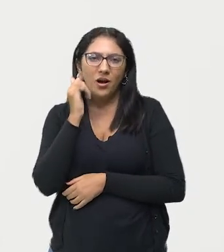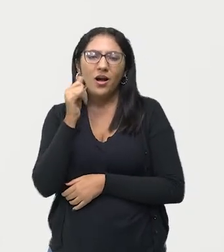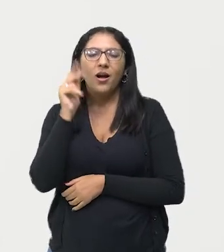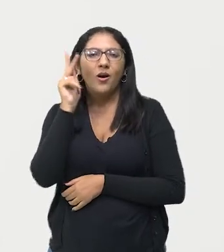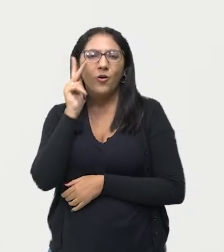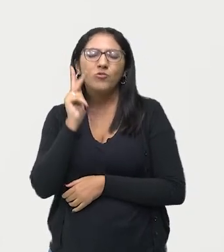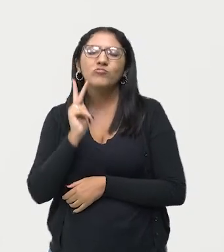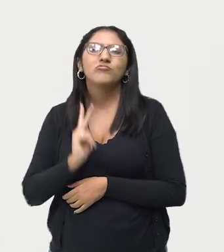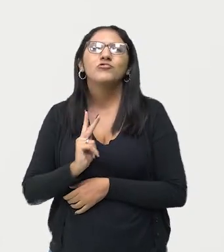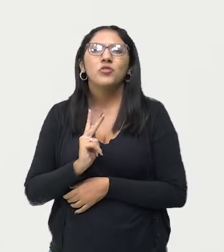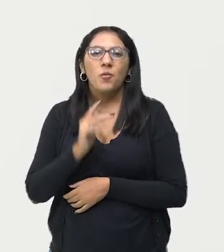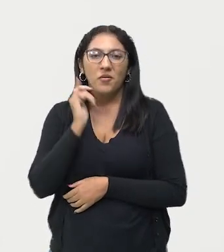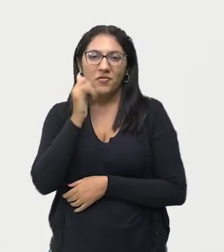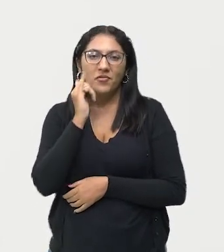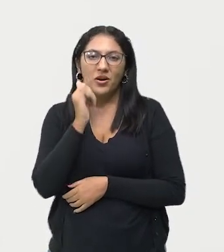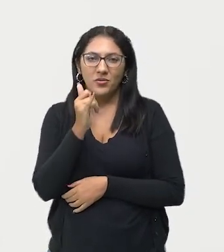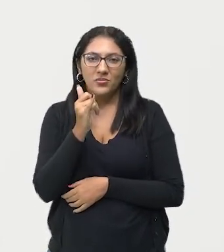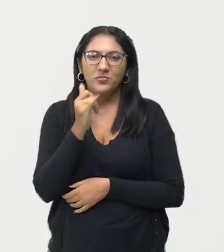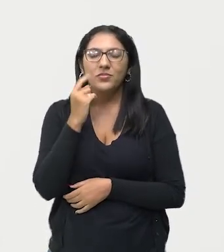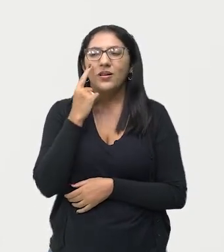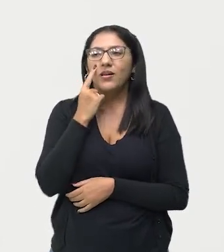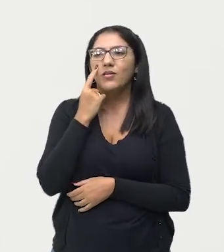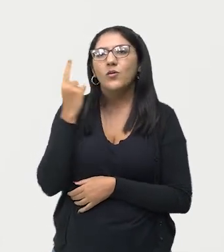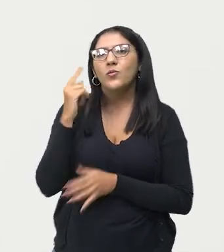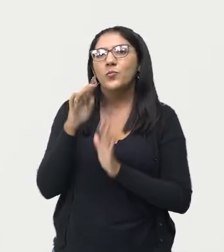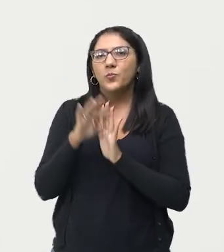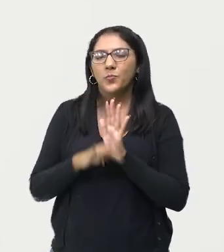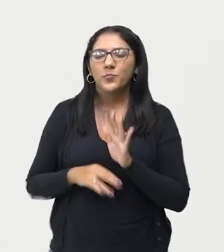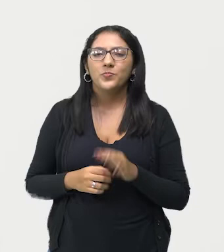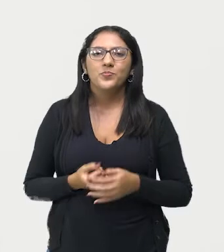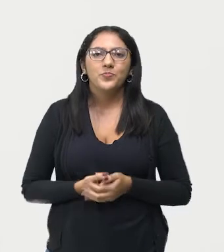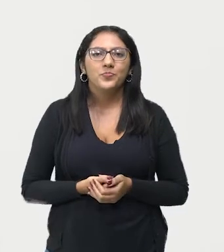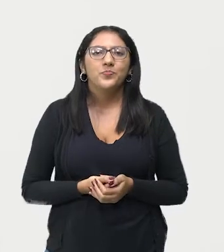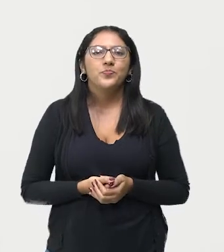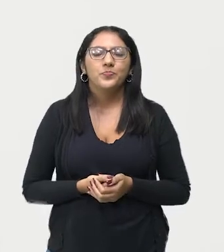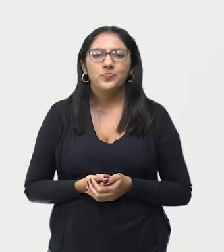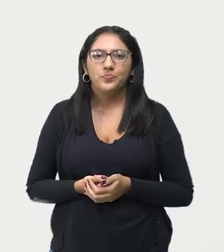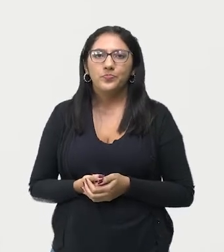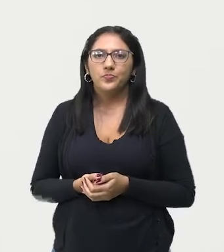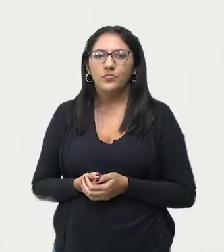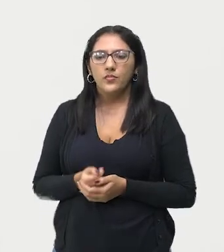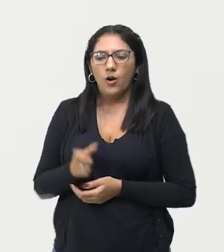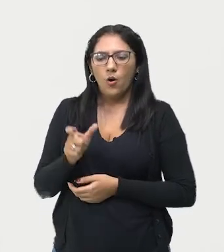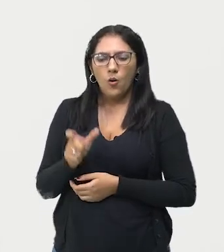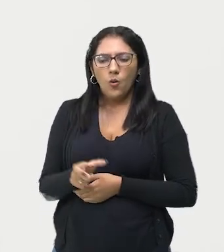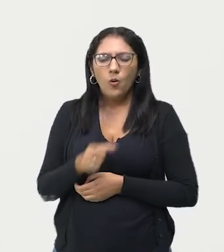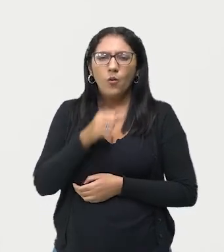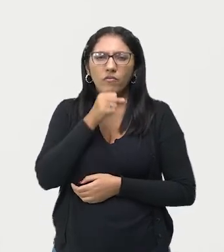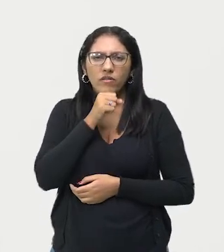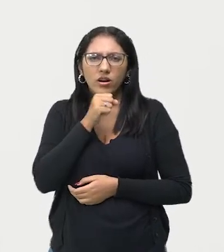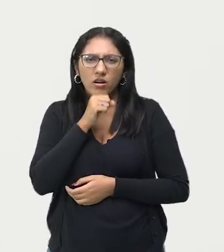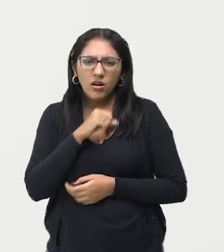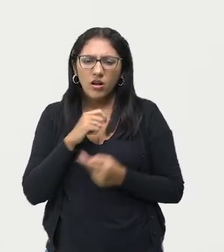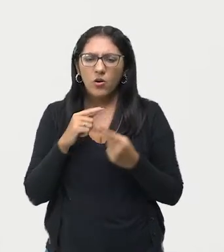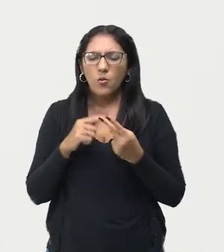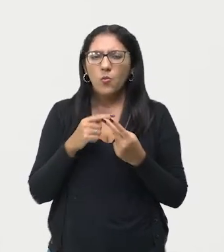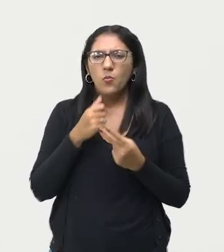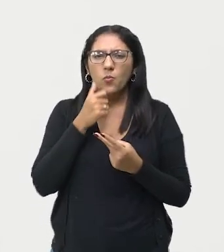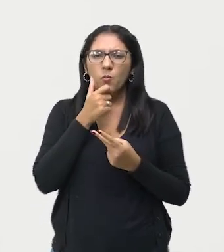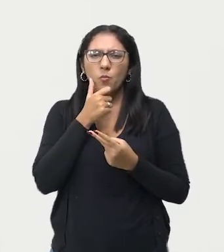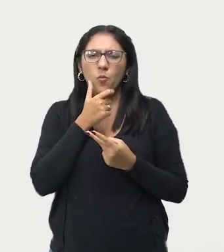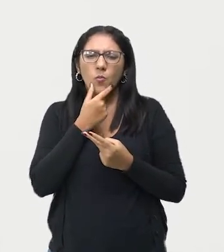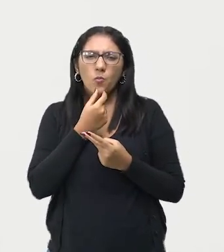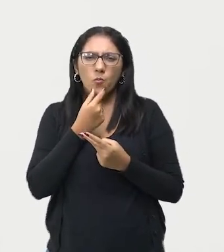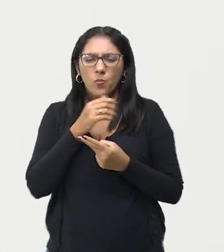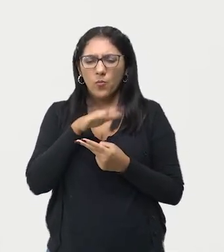para nós uma história. Olha o que o texto diz para nós. O velho, o menino e o burro. Um